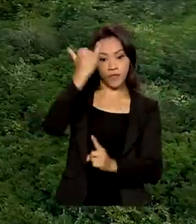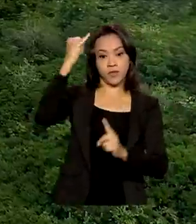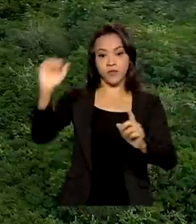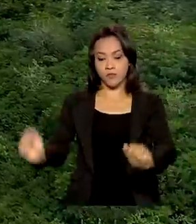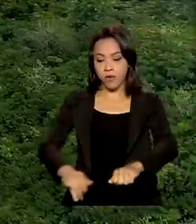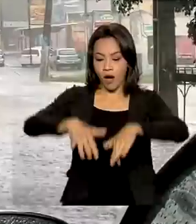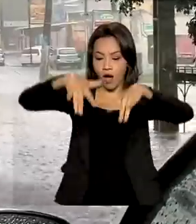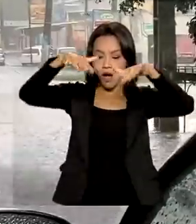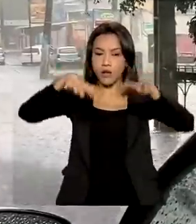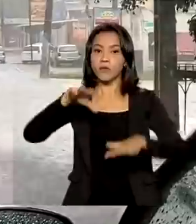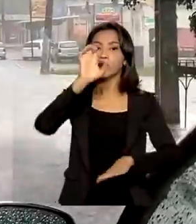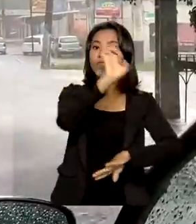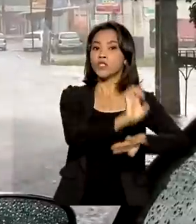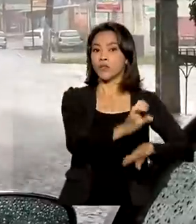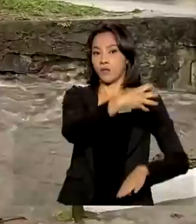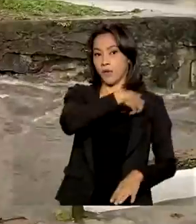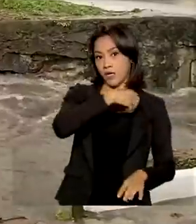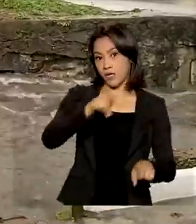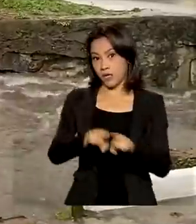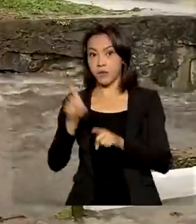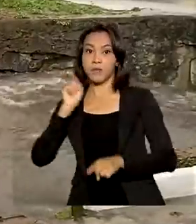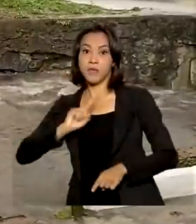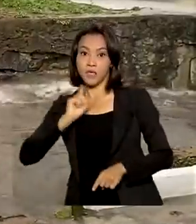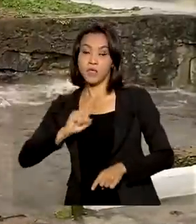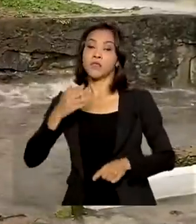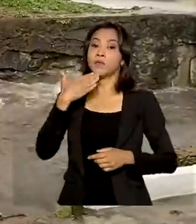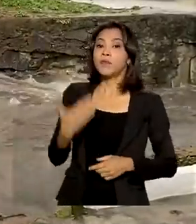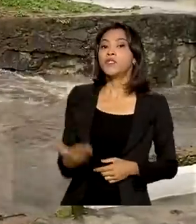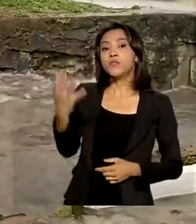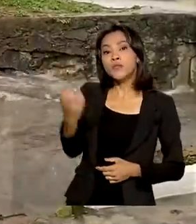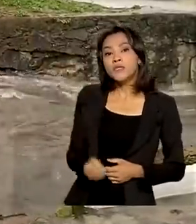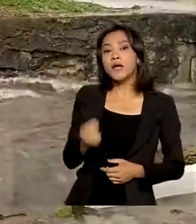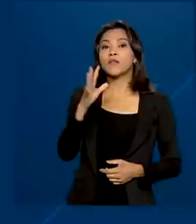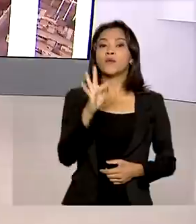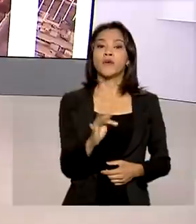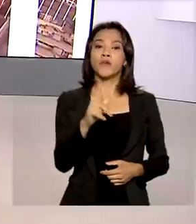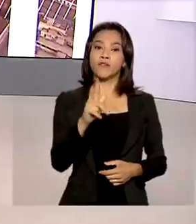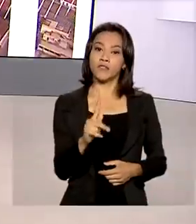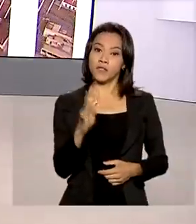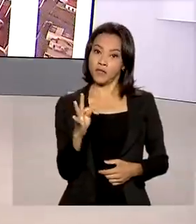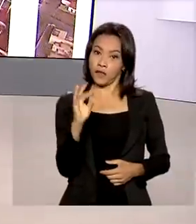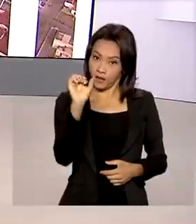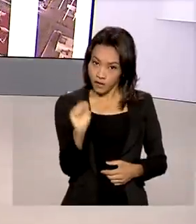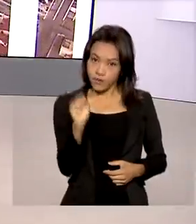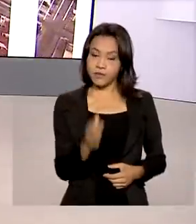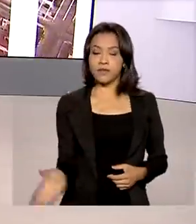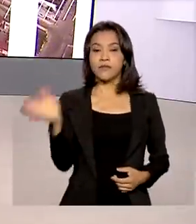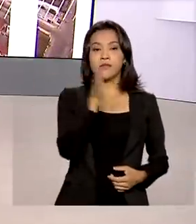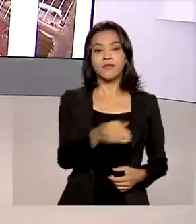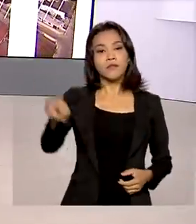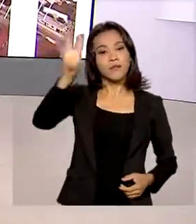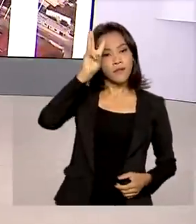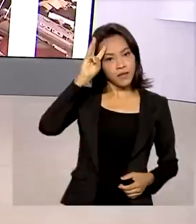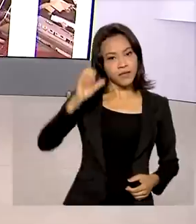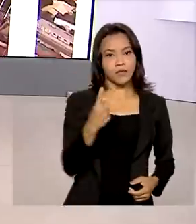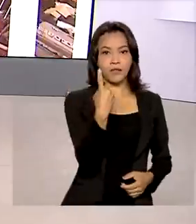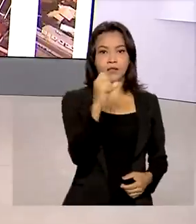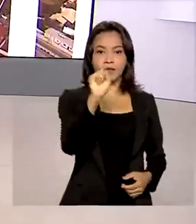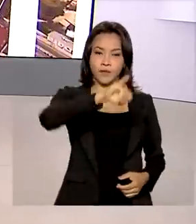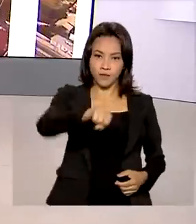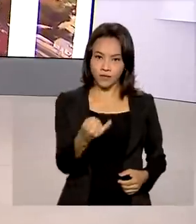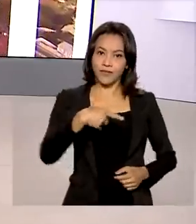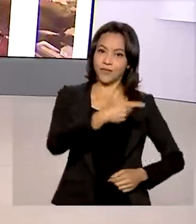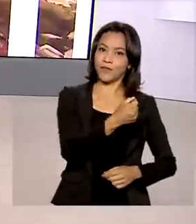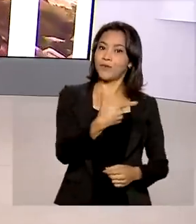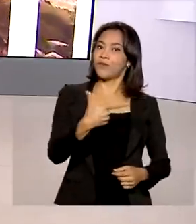e em Minas Gerais solicitem o saque do FGTS por calamidade terça-feira 18 de